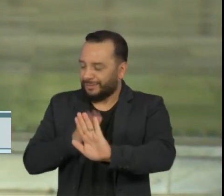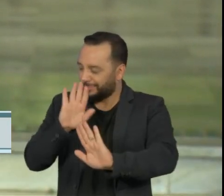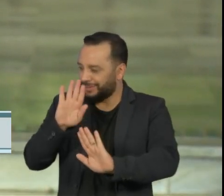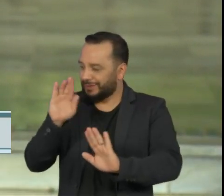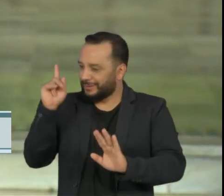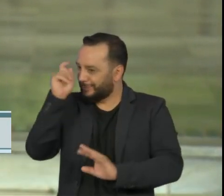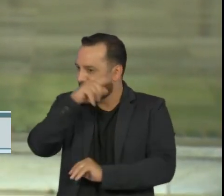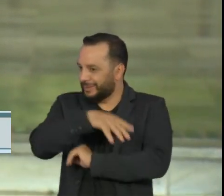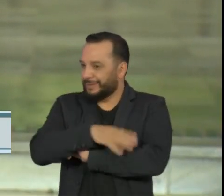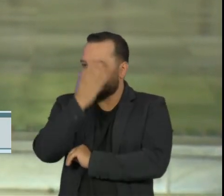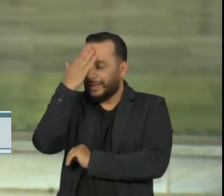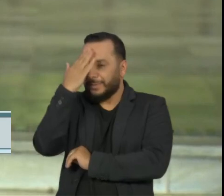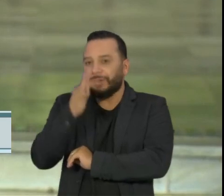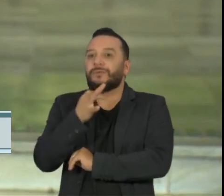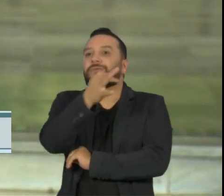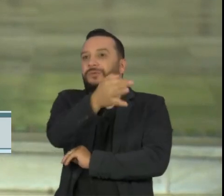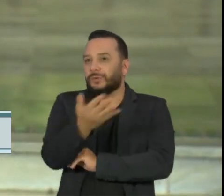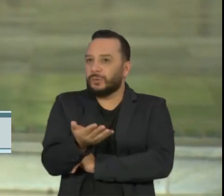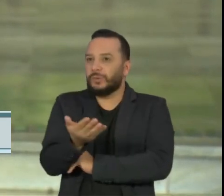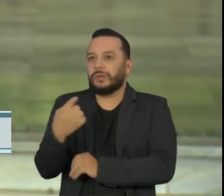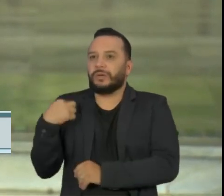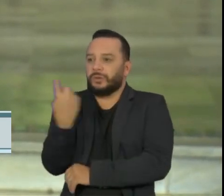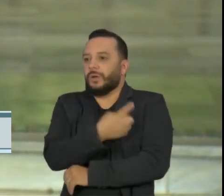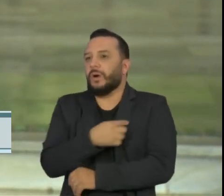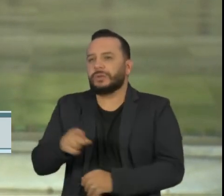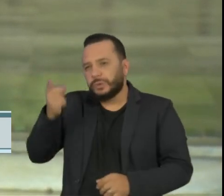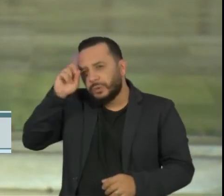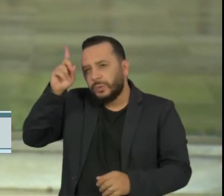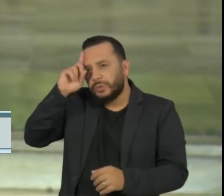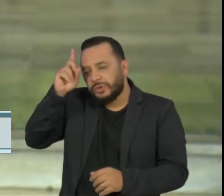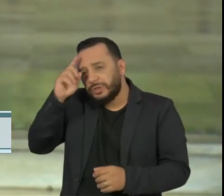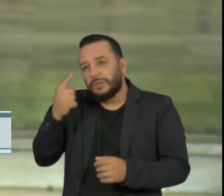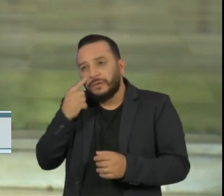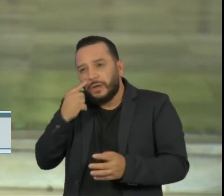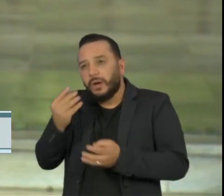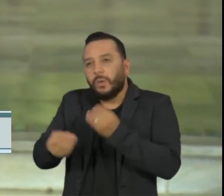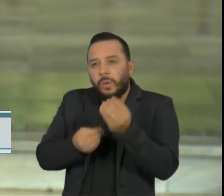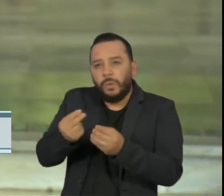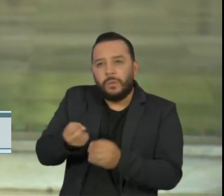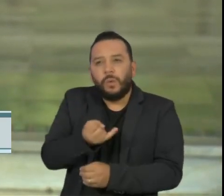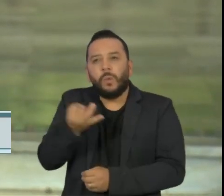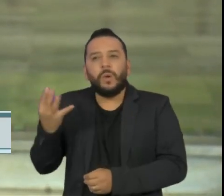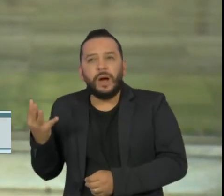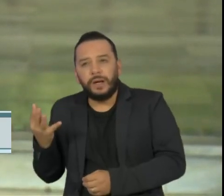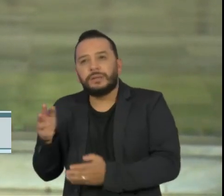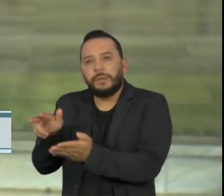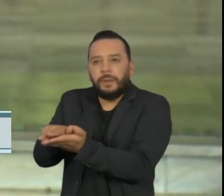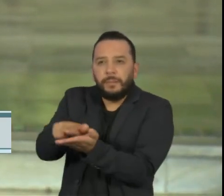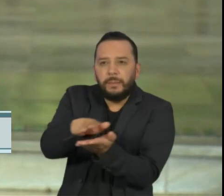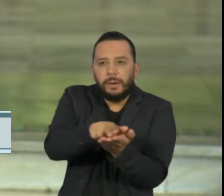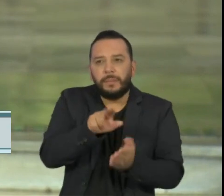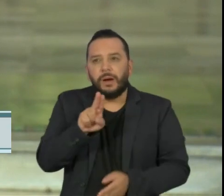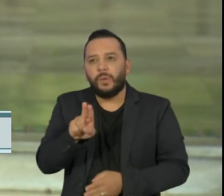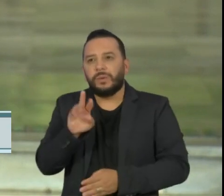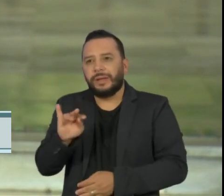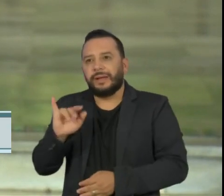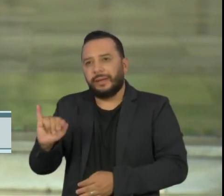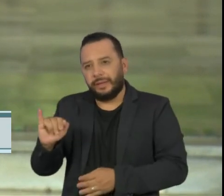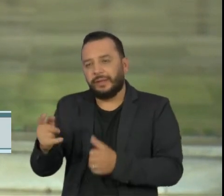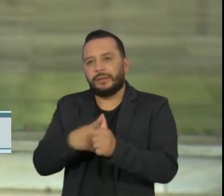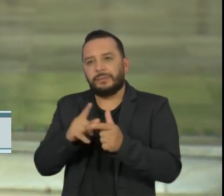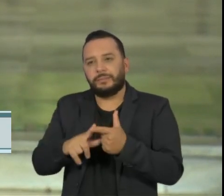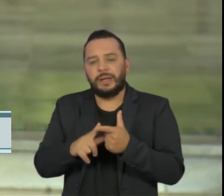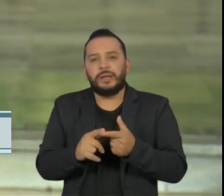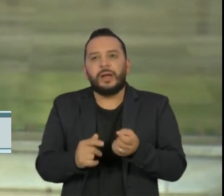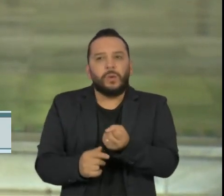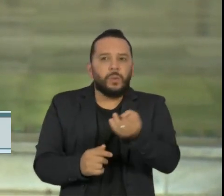Saúde atuam visualizando diariamente o movimento, índice de ocupação de UTIs, índice de isolamento social